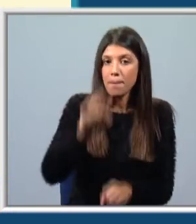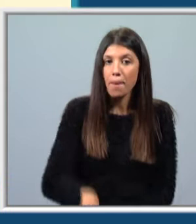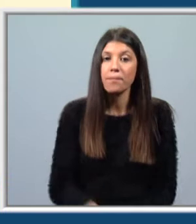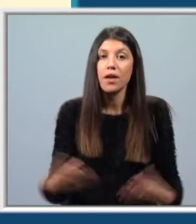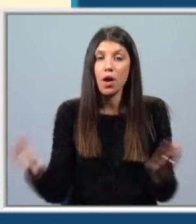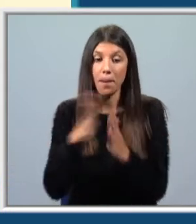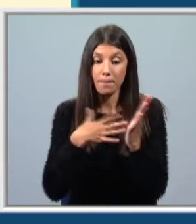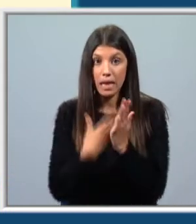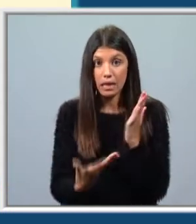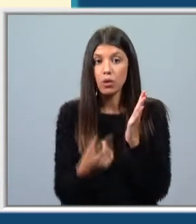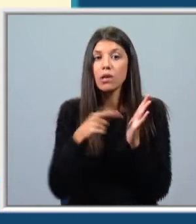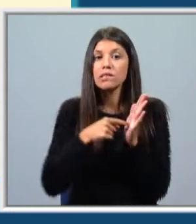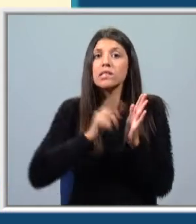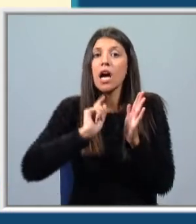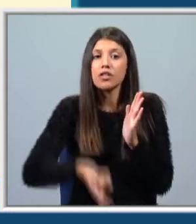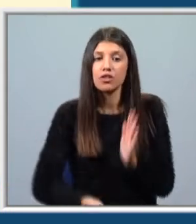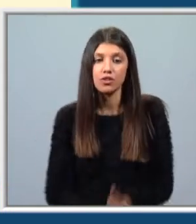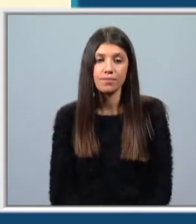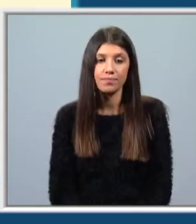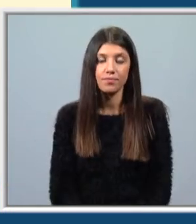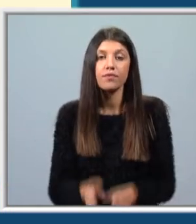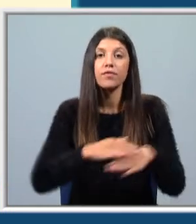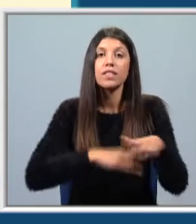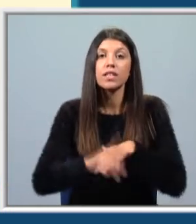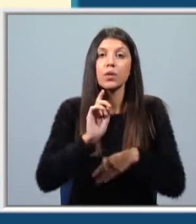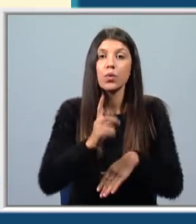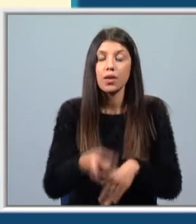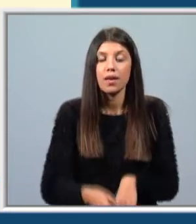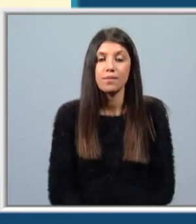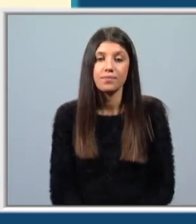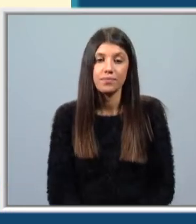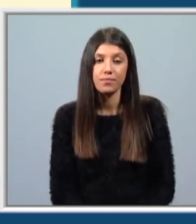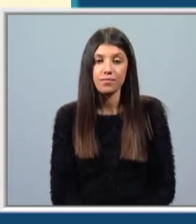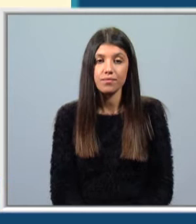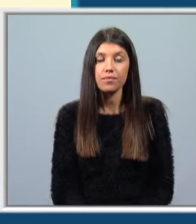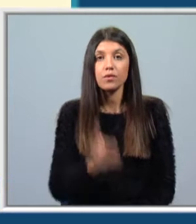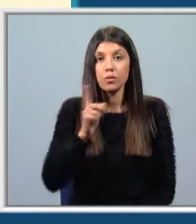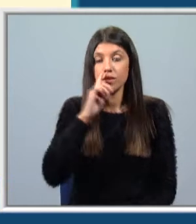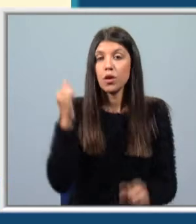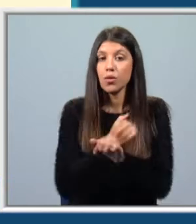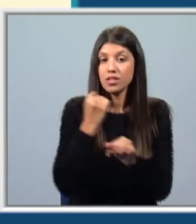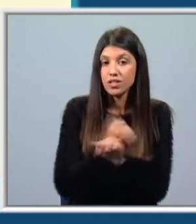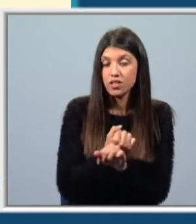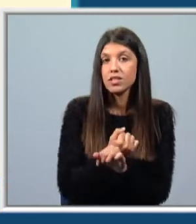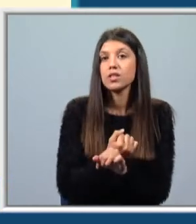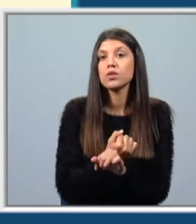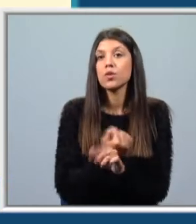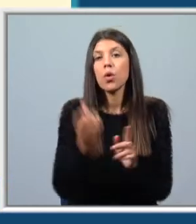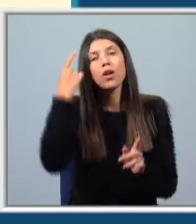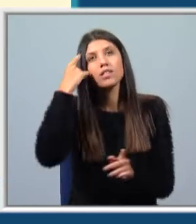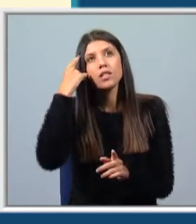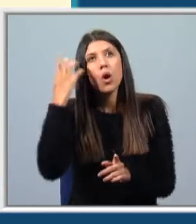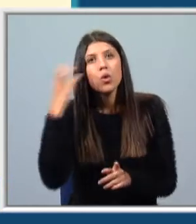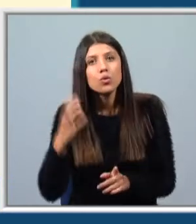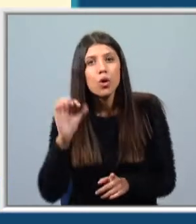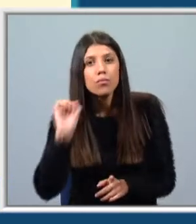vamos apresentar o que vamos fazer. Vamos começar com exercícios de consciência fonológica com